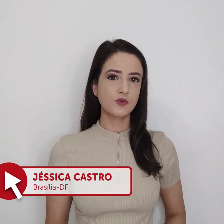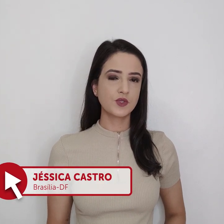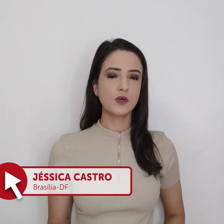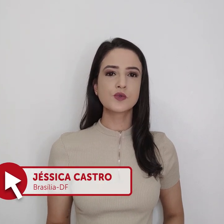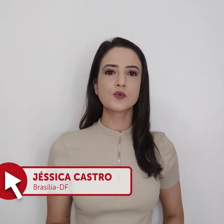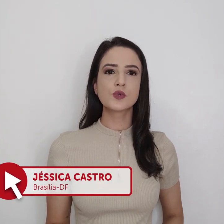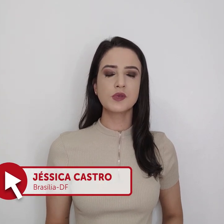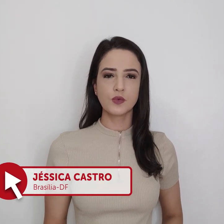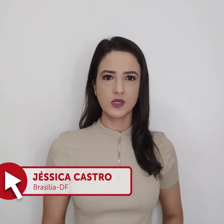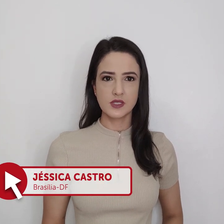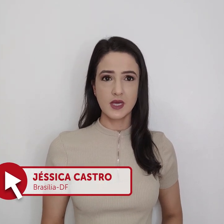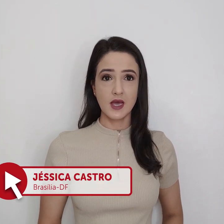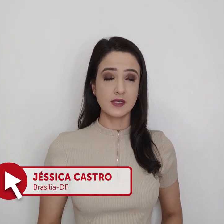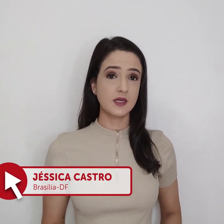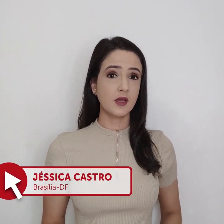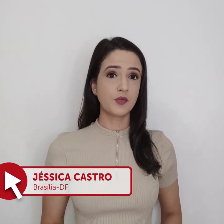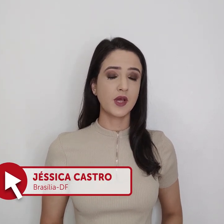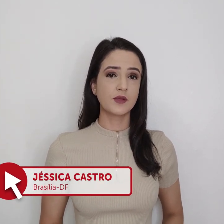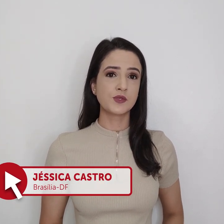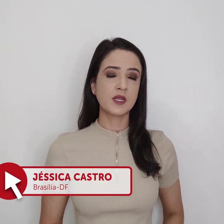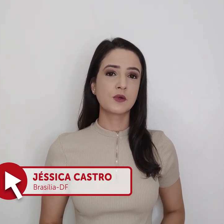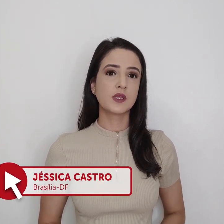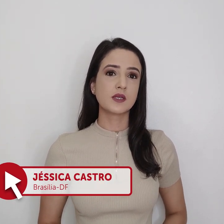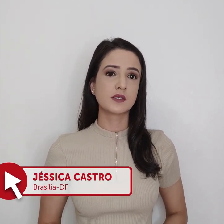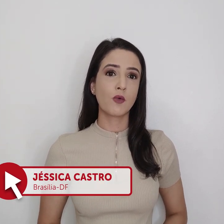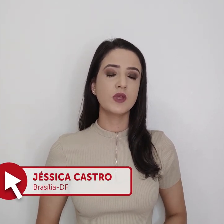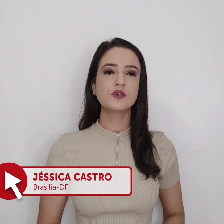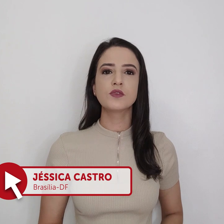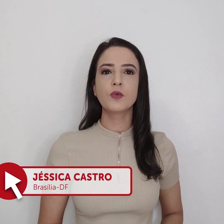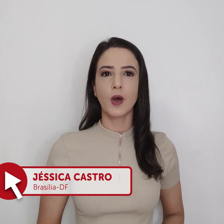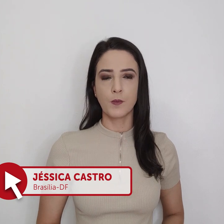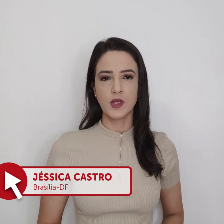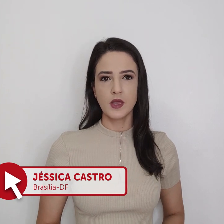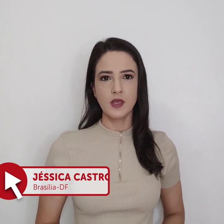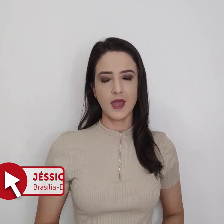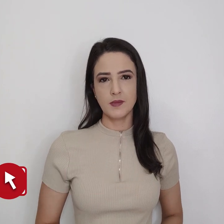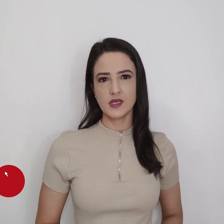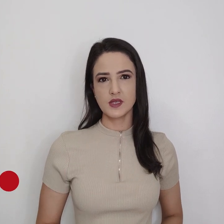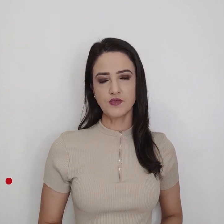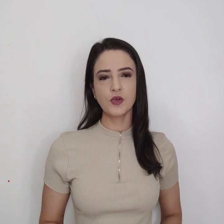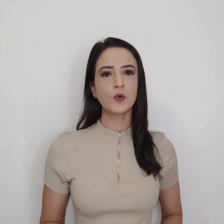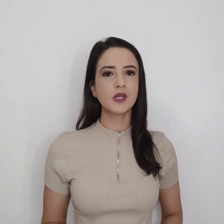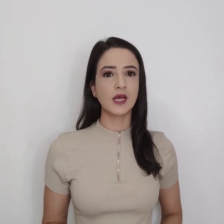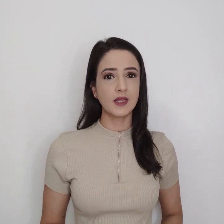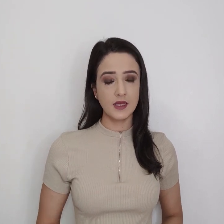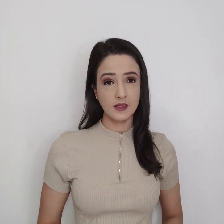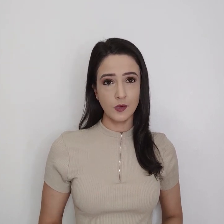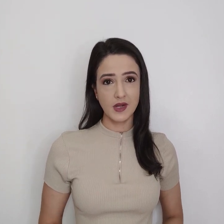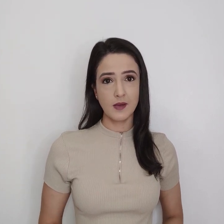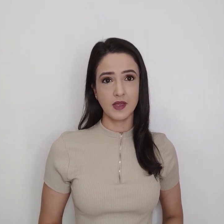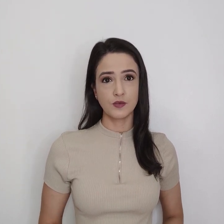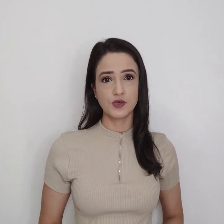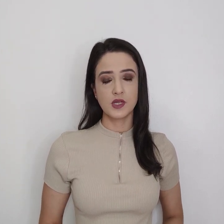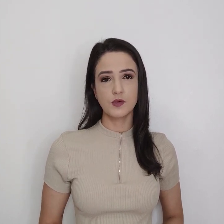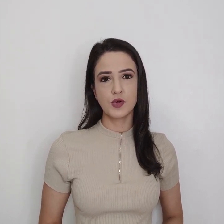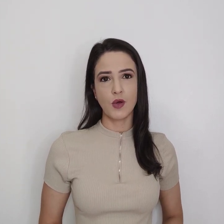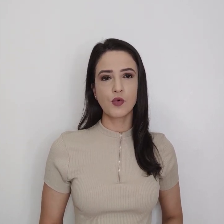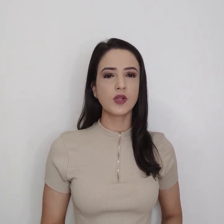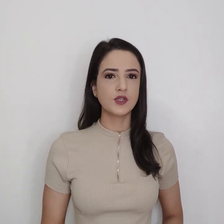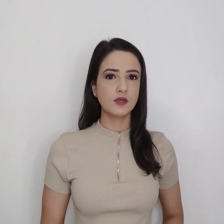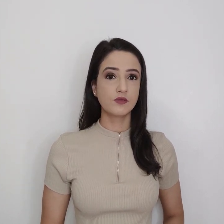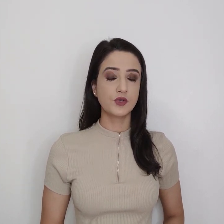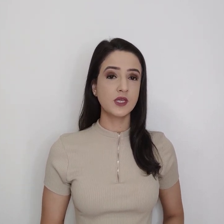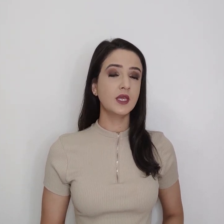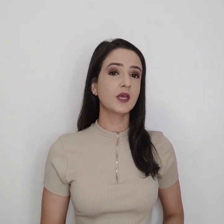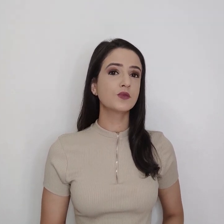danos causados aos consumidores, a serem apurados em liquidação individual. E a empresa foi condenada ainda ao pagamento de dano